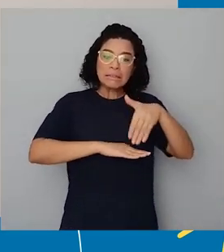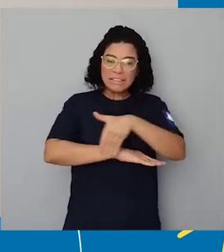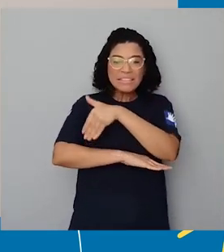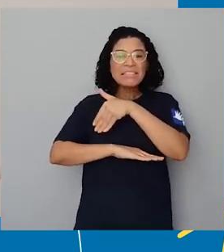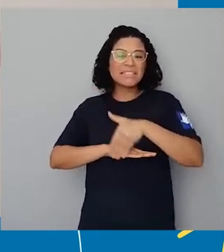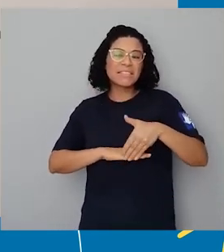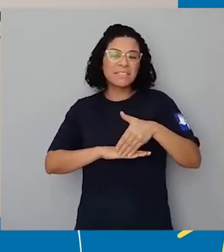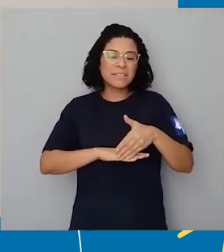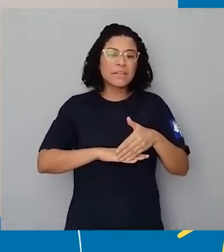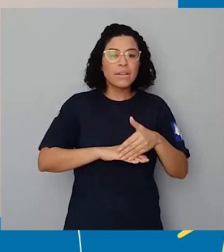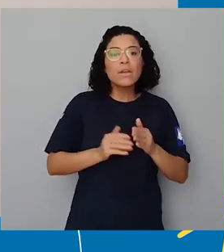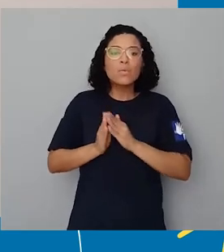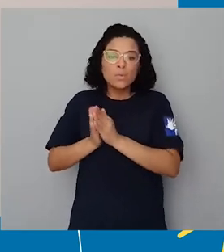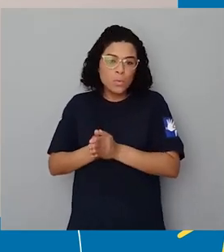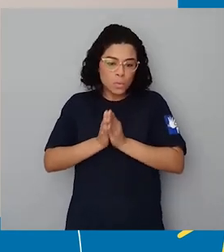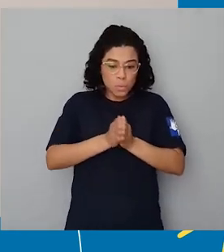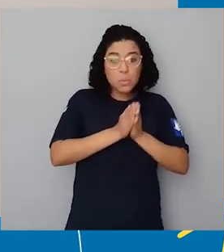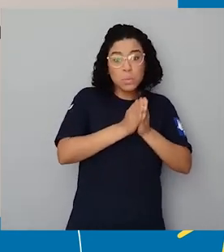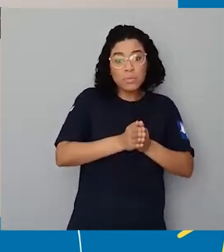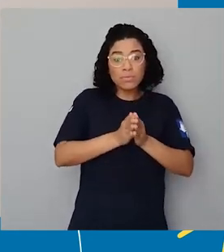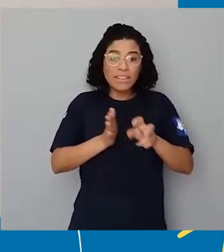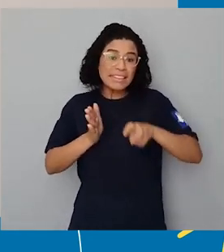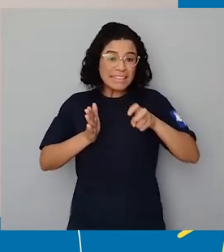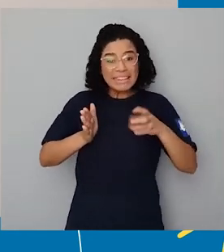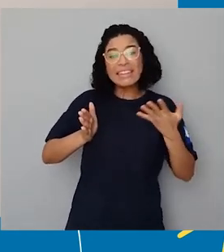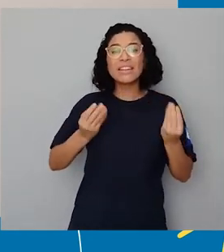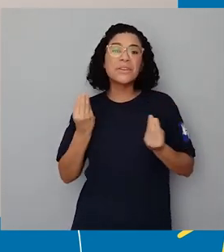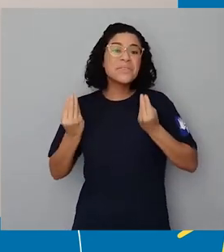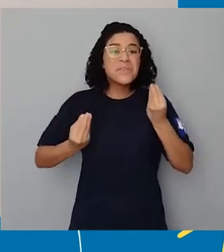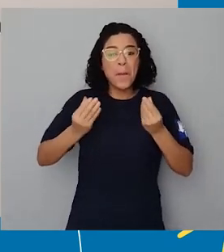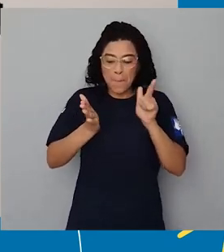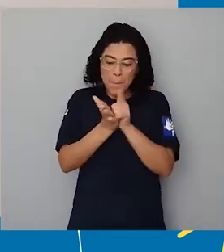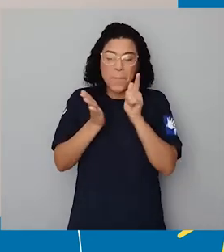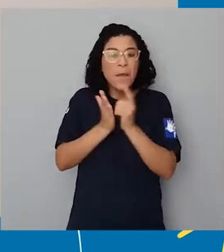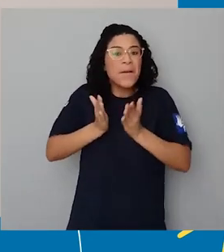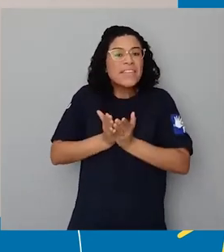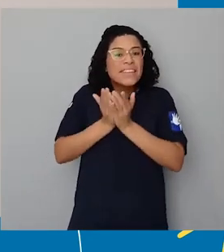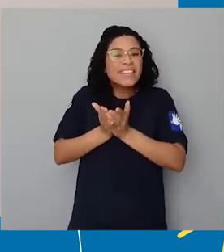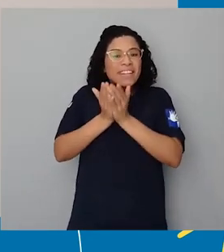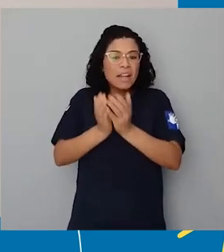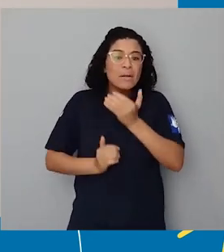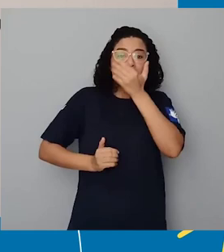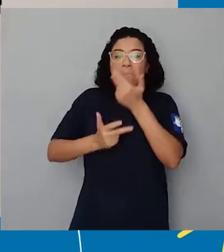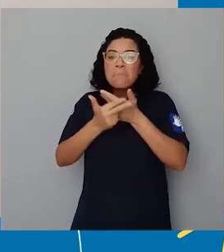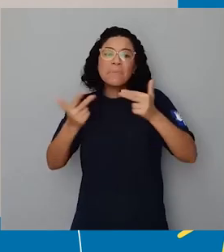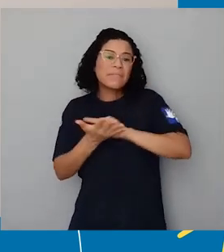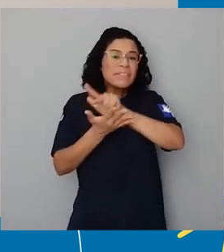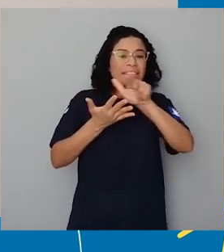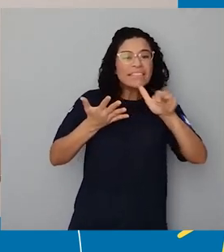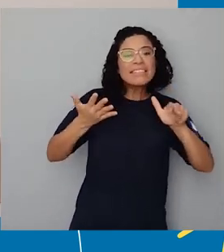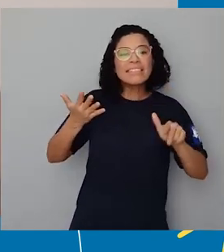fosse minha. Vem passar anel, andar de rolimã, arquinho de papel, mordida na